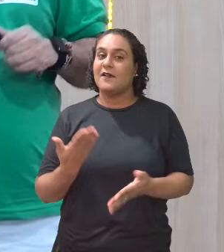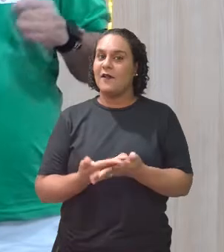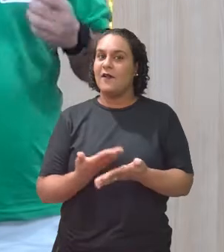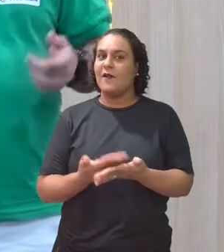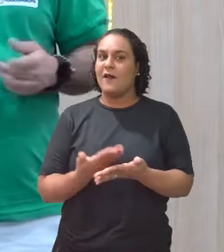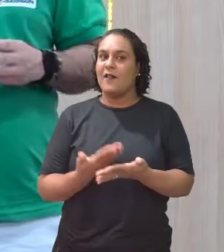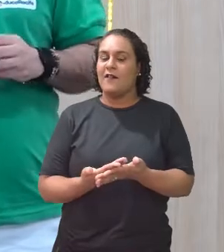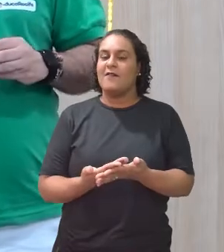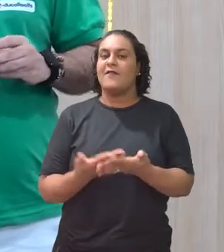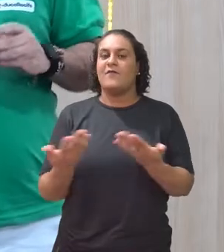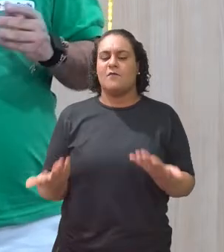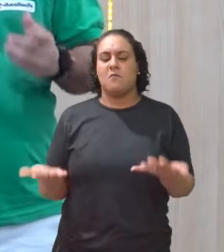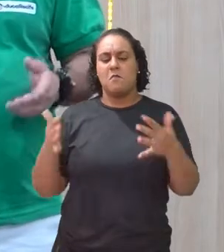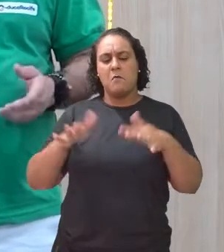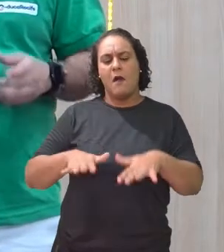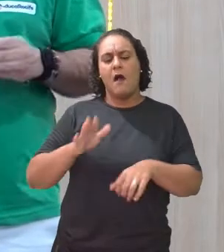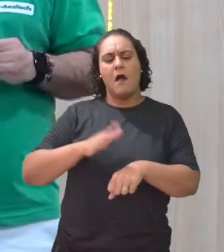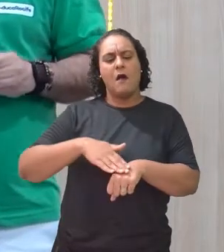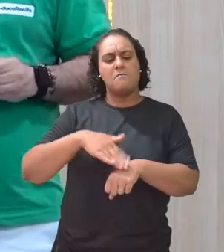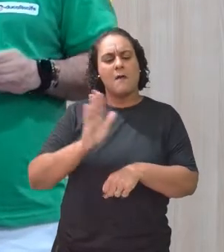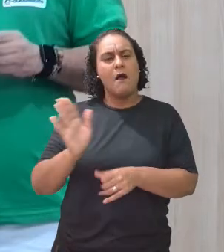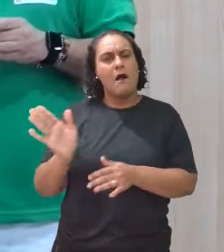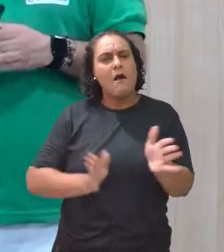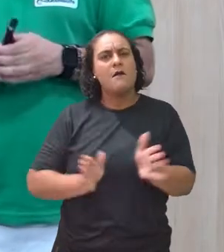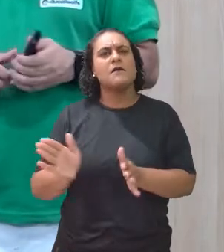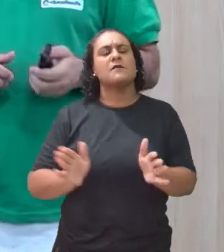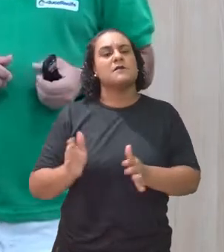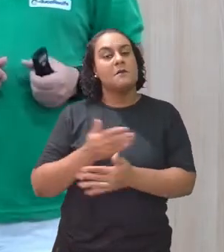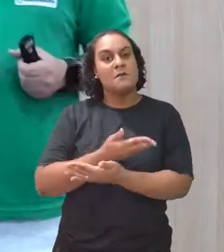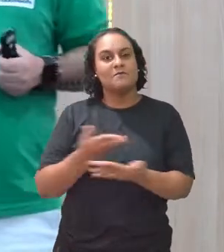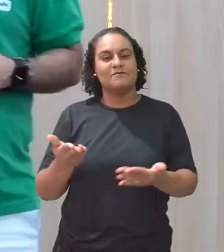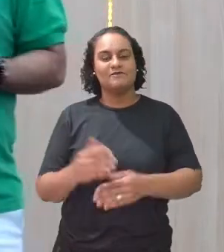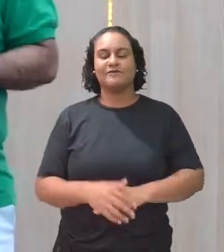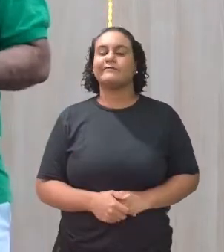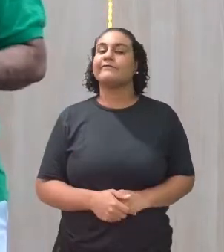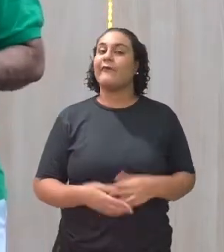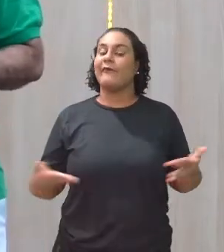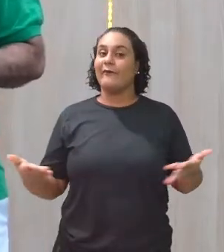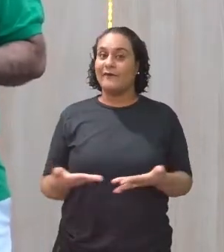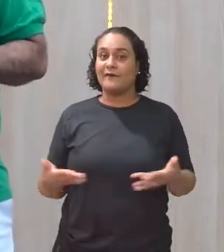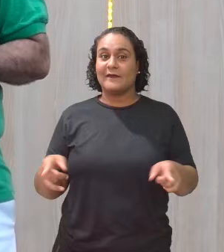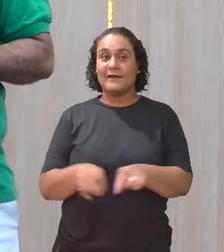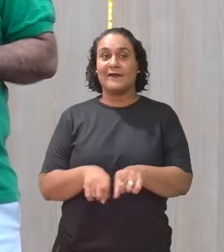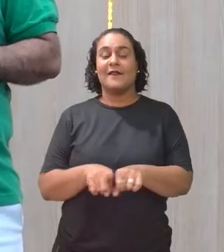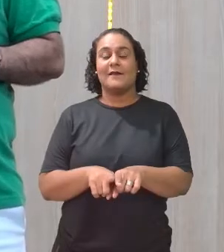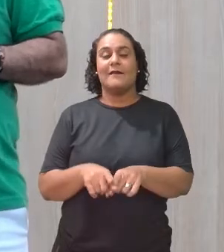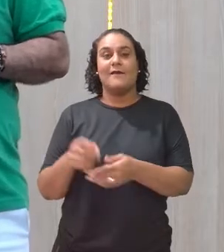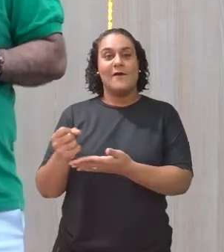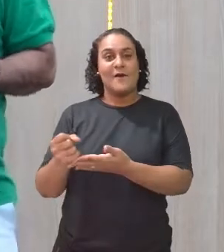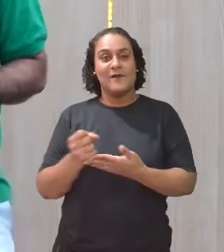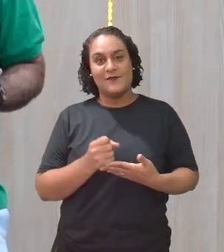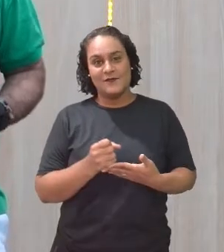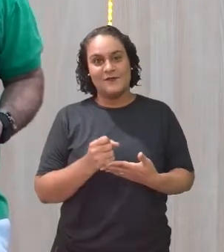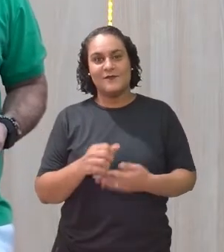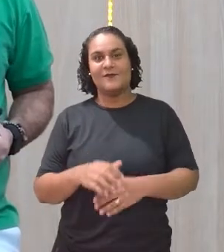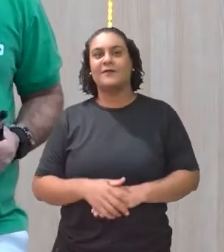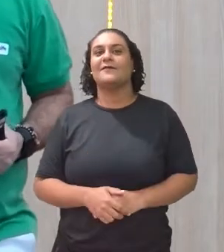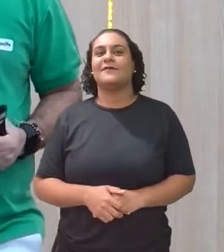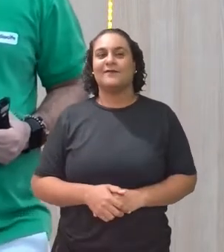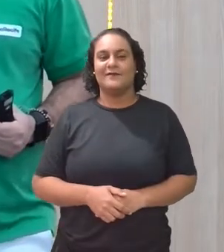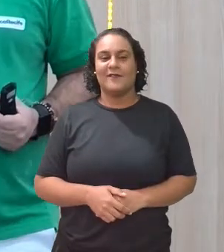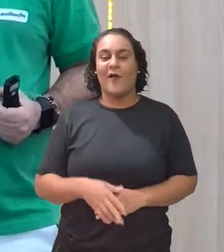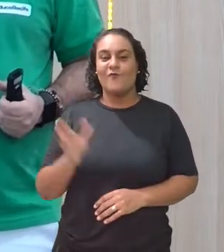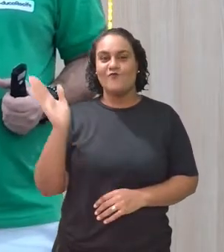aulas, né, mais acessíveis para todos e todas. E hoje a gente conta aí também com a ajuda dele, o